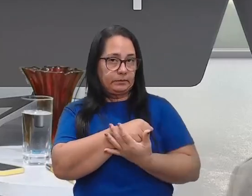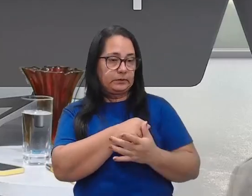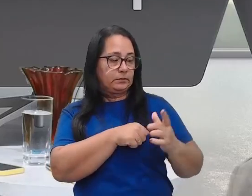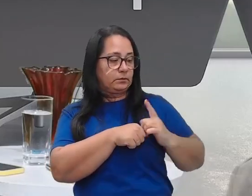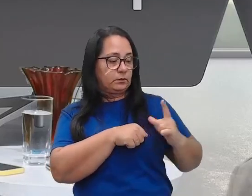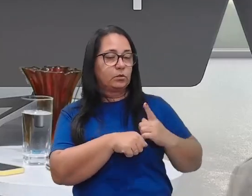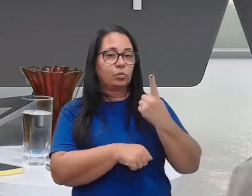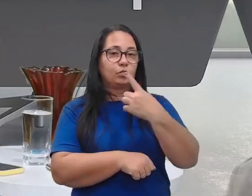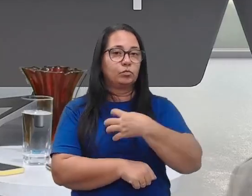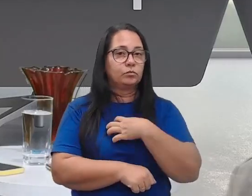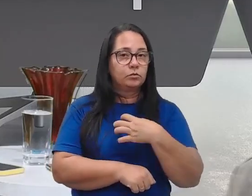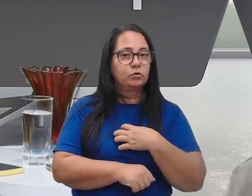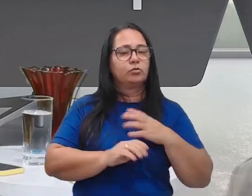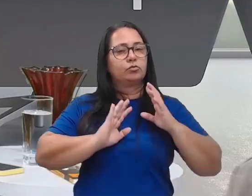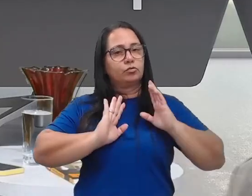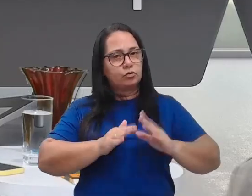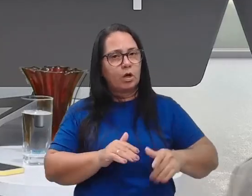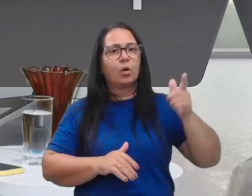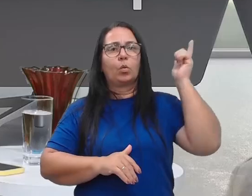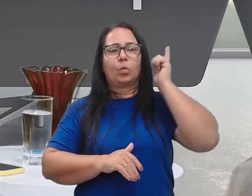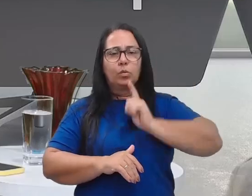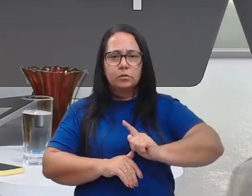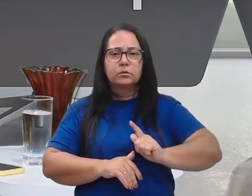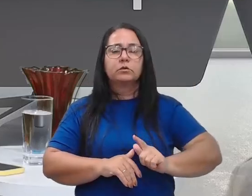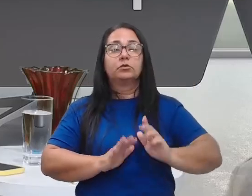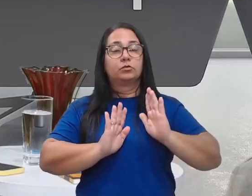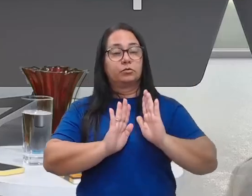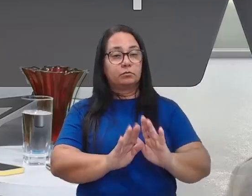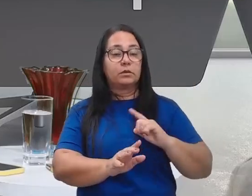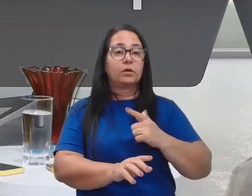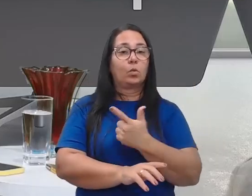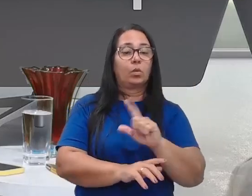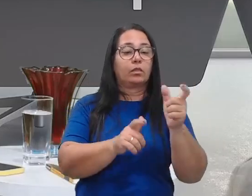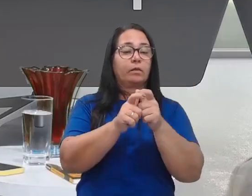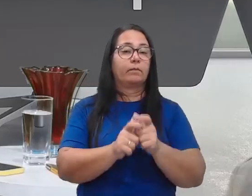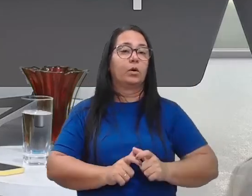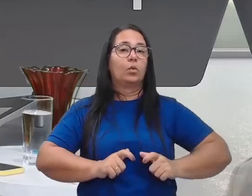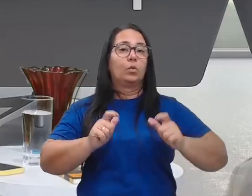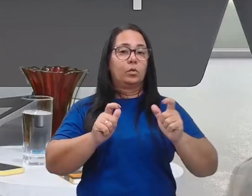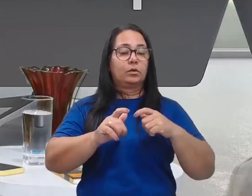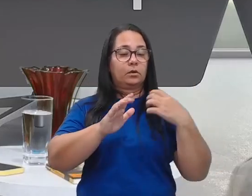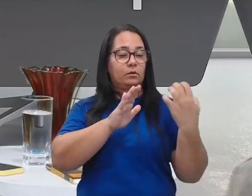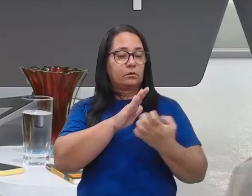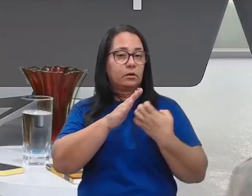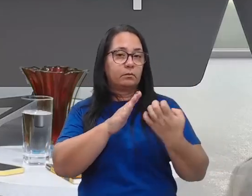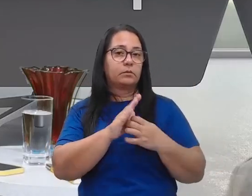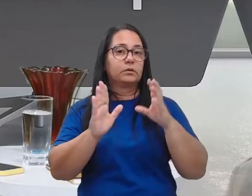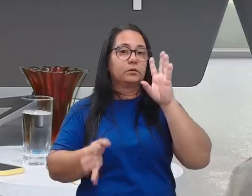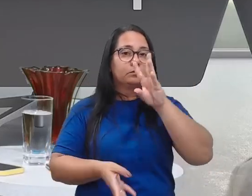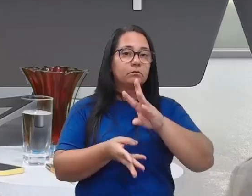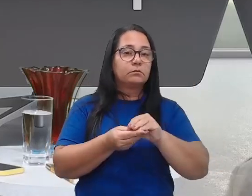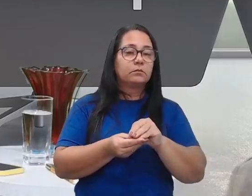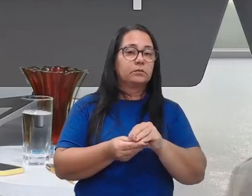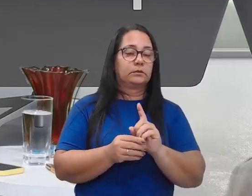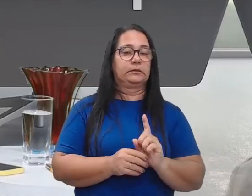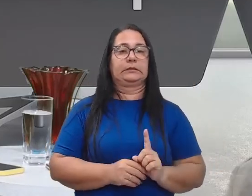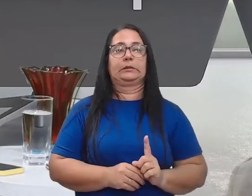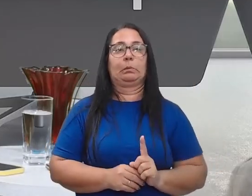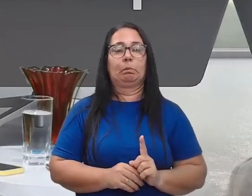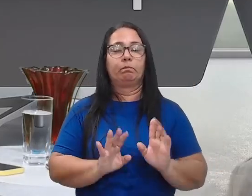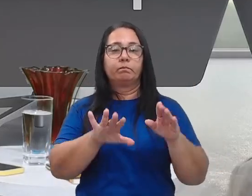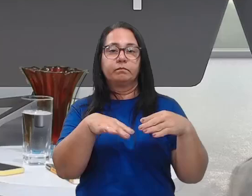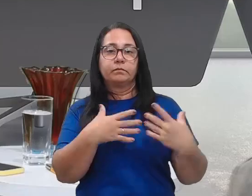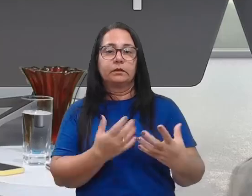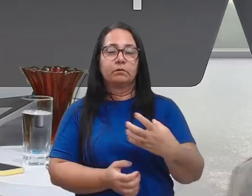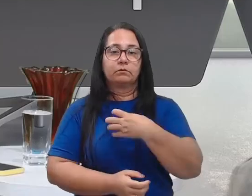andavam, nesse ambiente perfeitamente, mas a grande maioria dos pequenos negócios não. Então, o impacto sobre eles foi disso. Se eu não